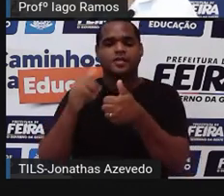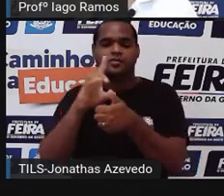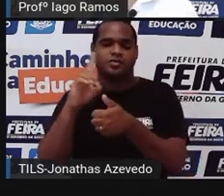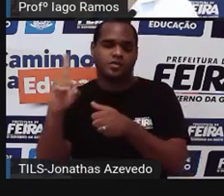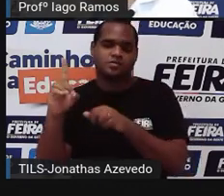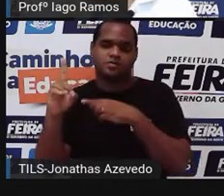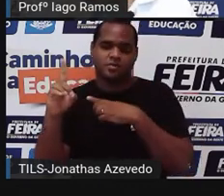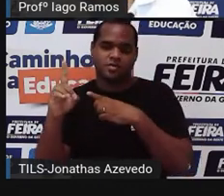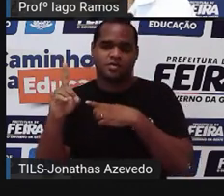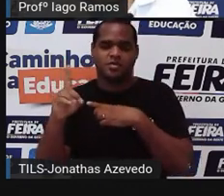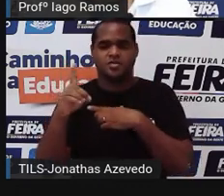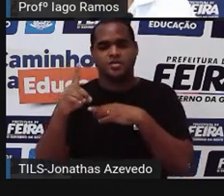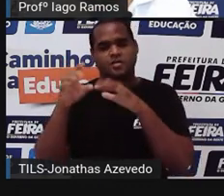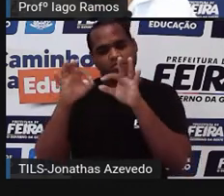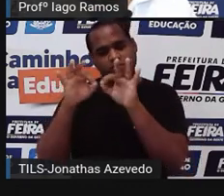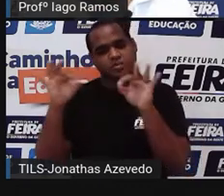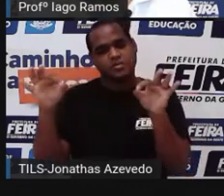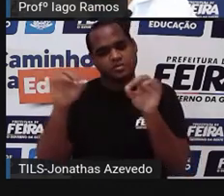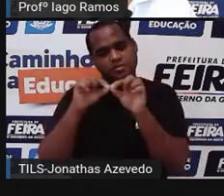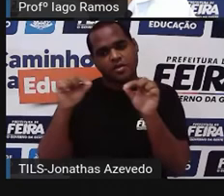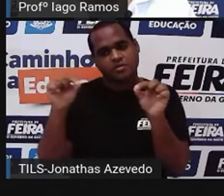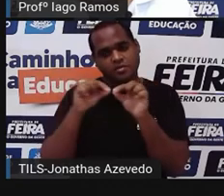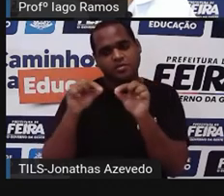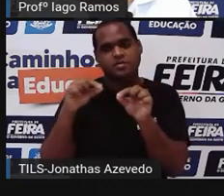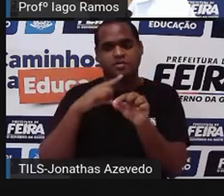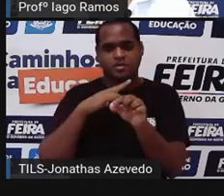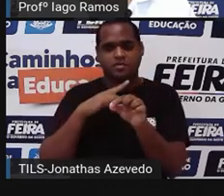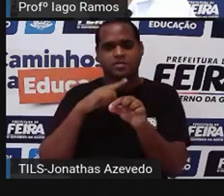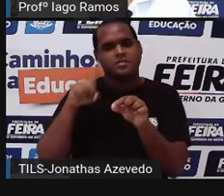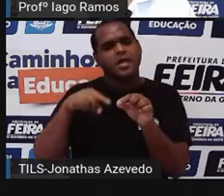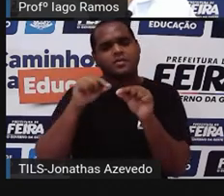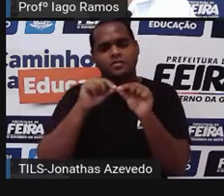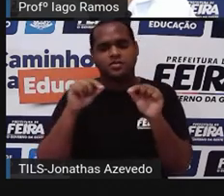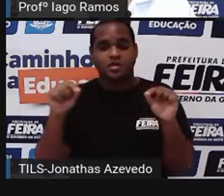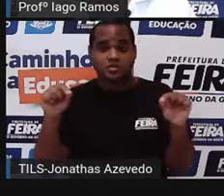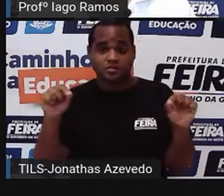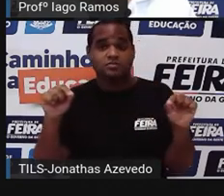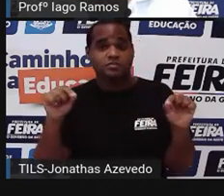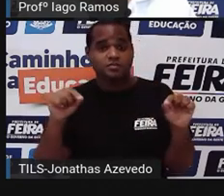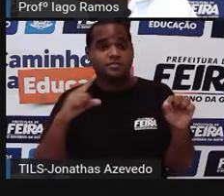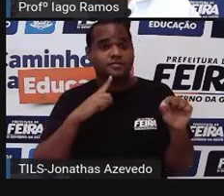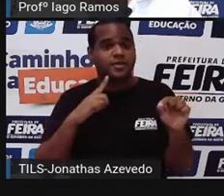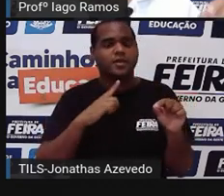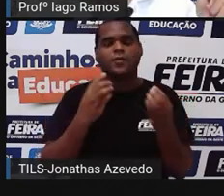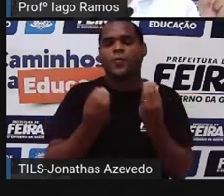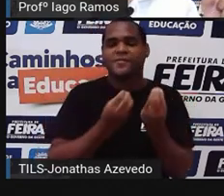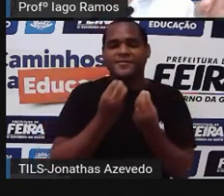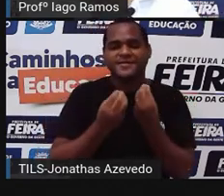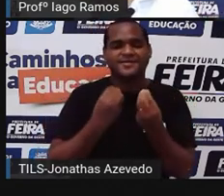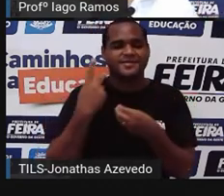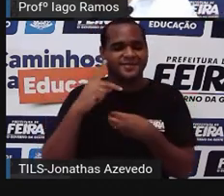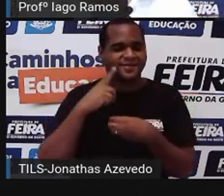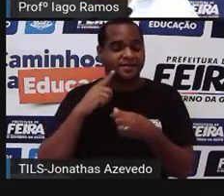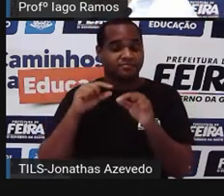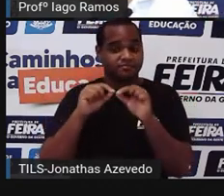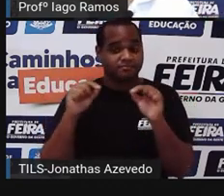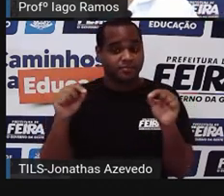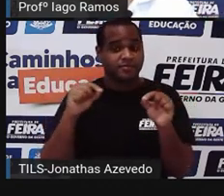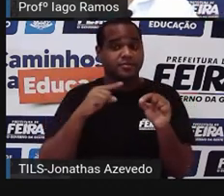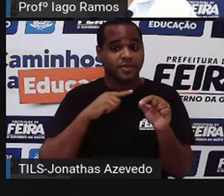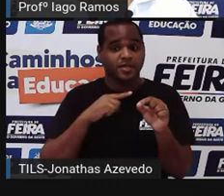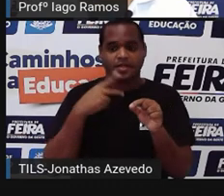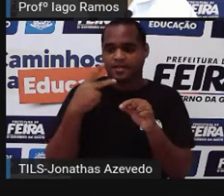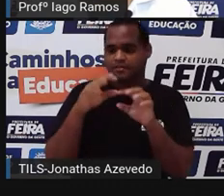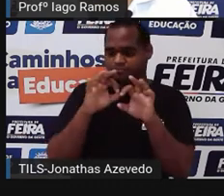direita uma certa distância e a distância que vai ser deslocada vai ser o tamanho dessa setinha que foi